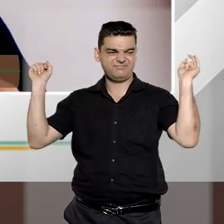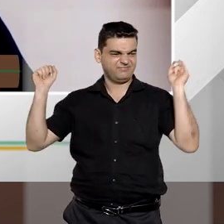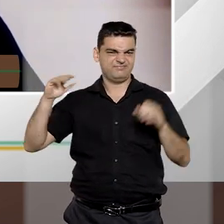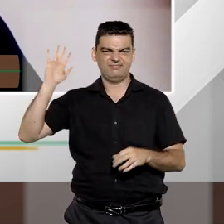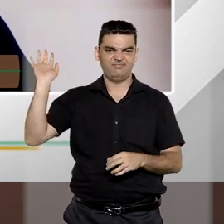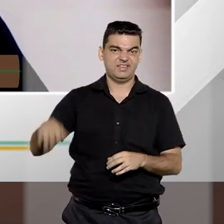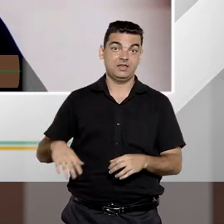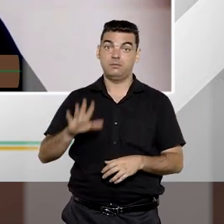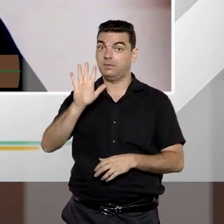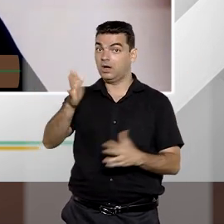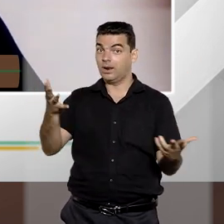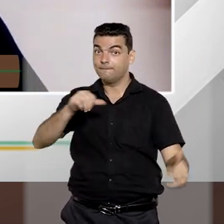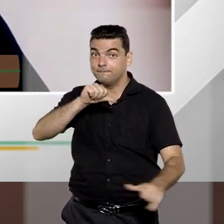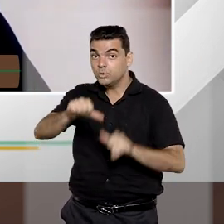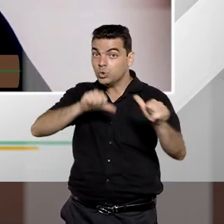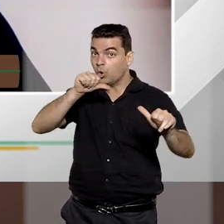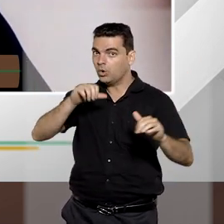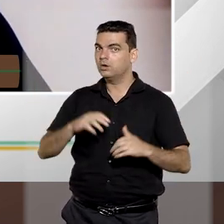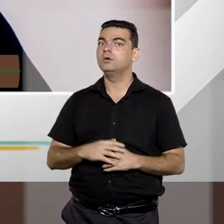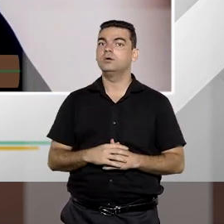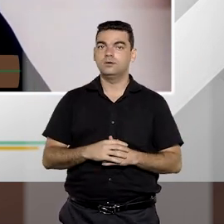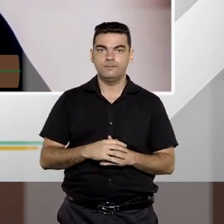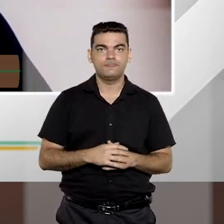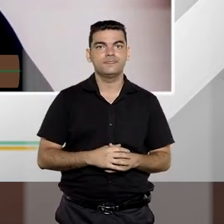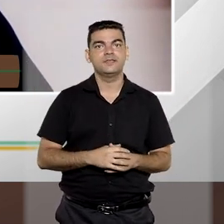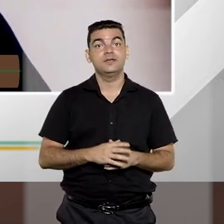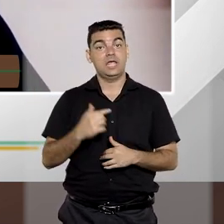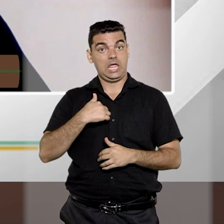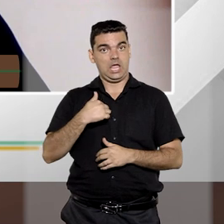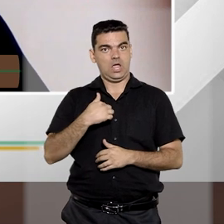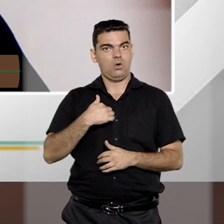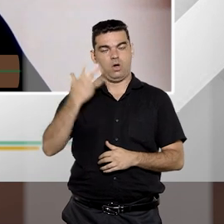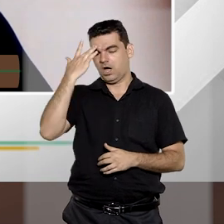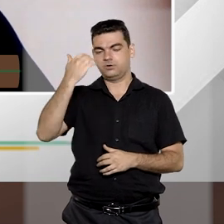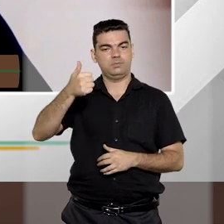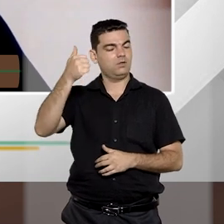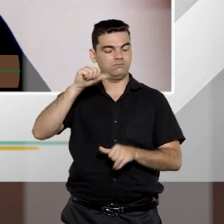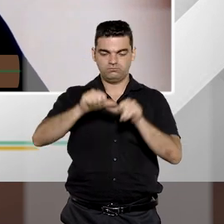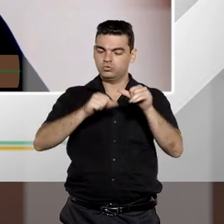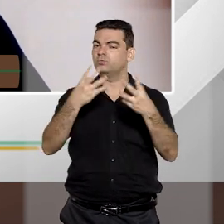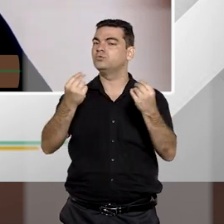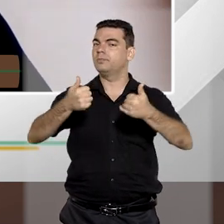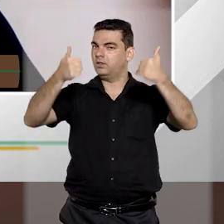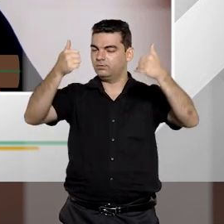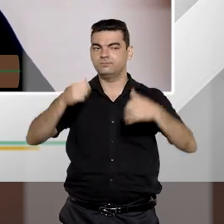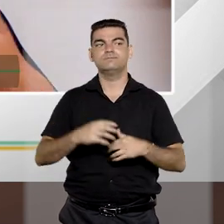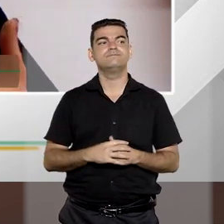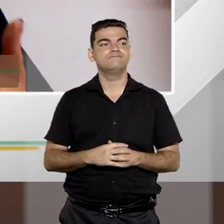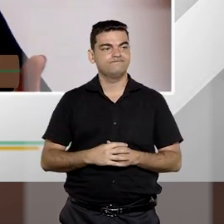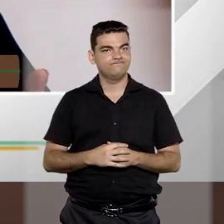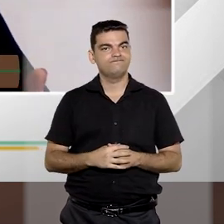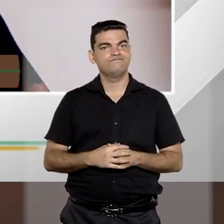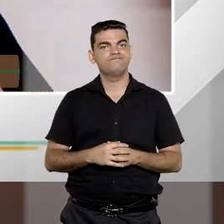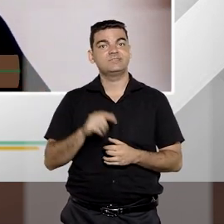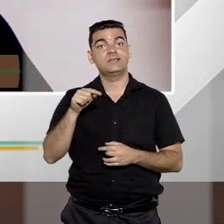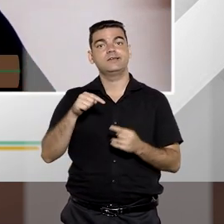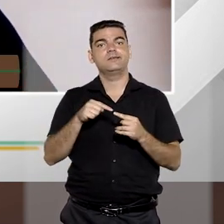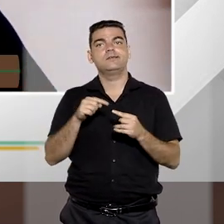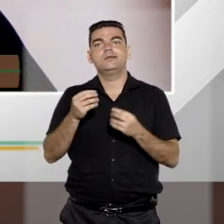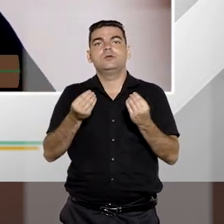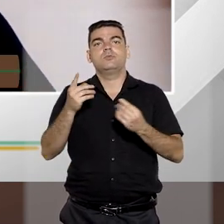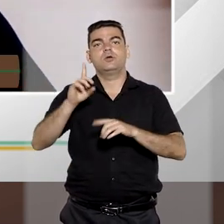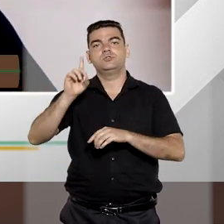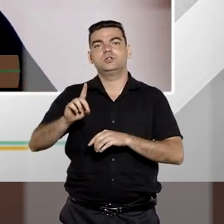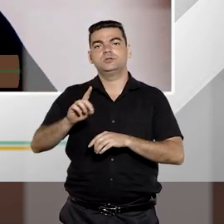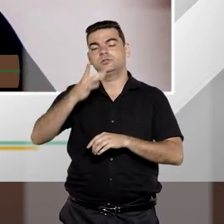incapazes, agora com essas alterações, para mim foi uma grande evolução no ter. No que tange